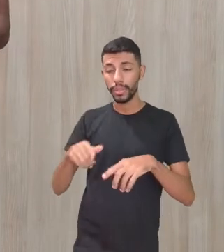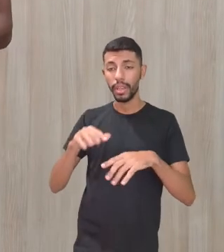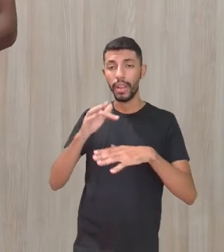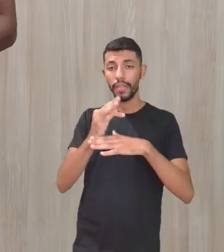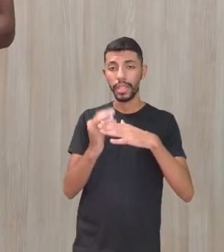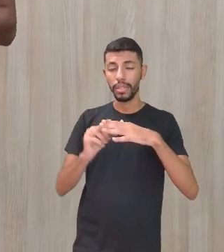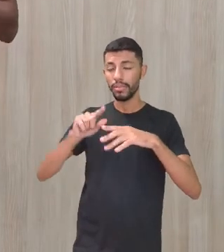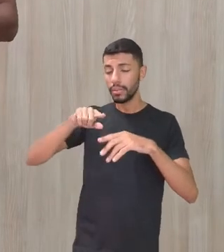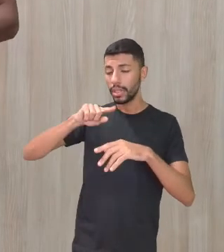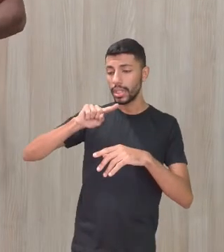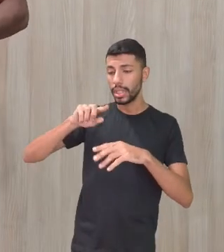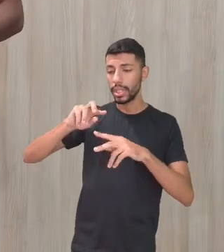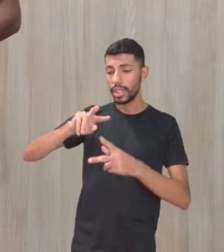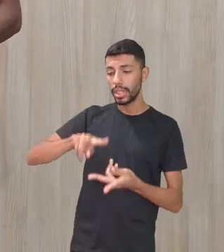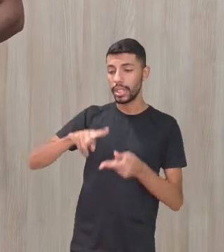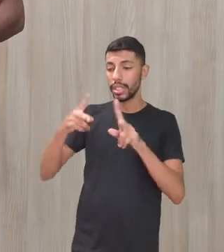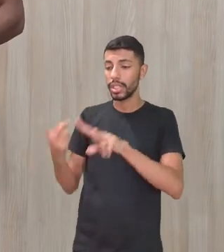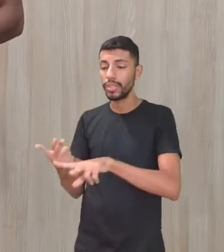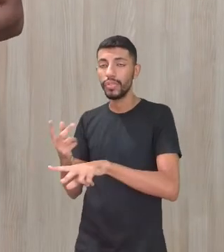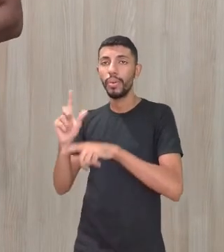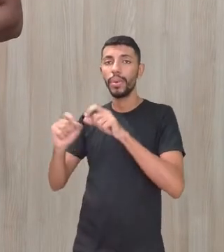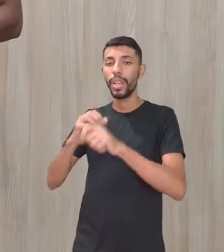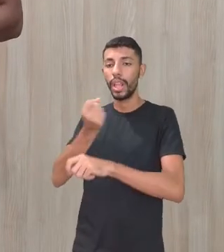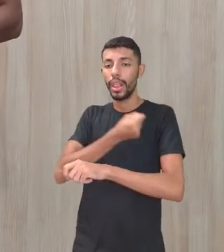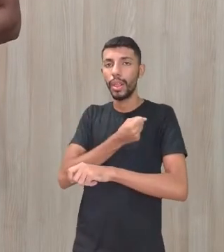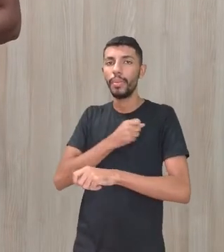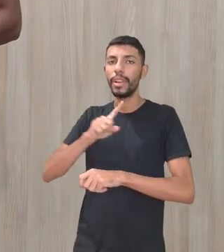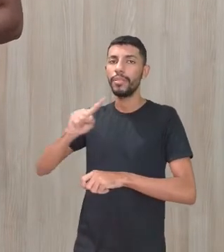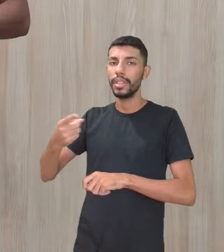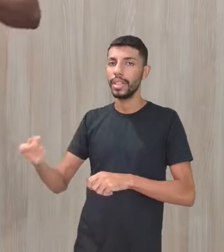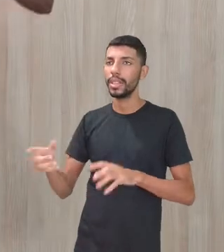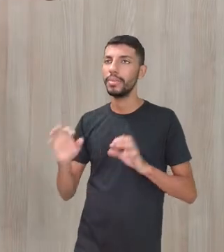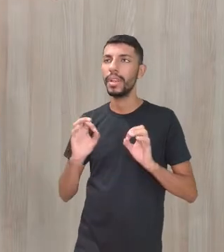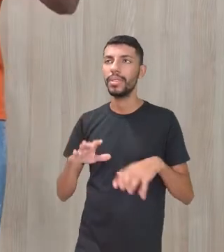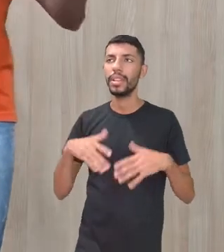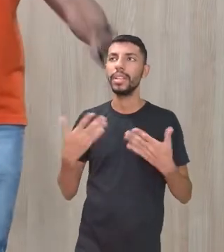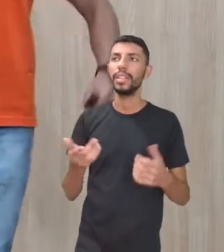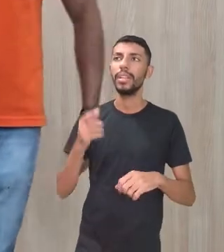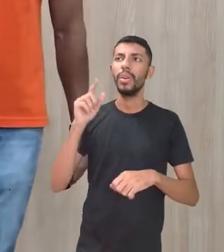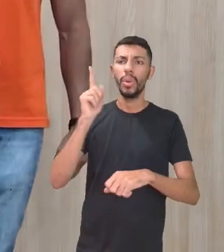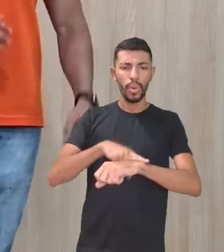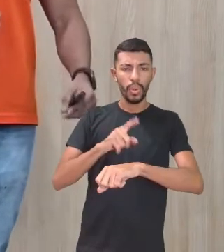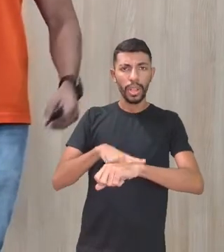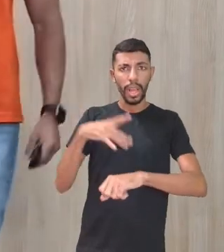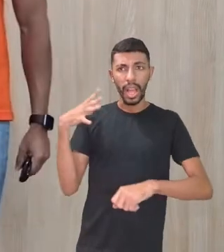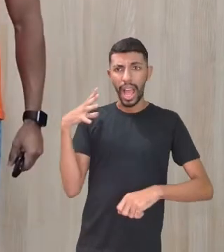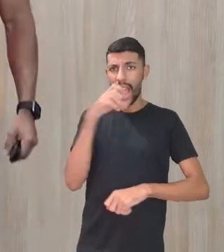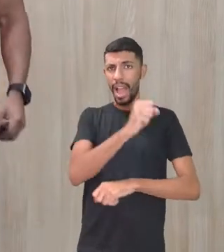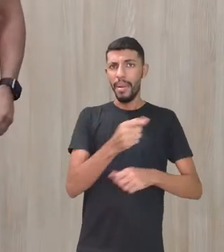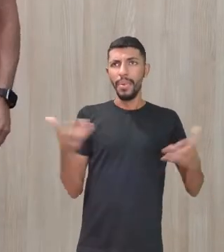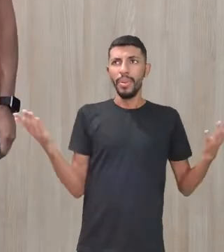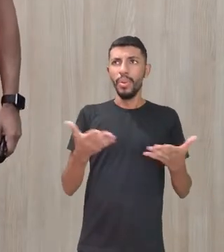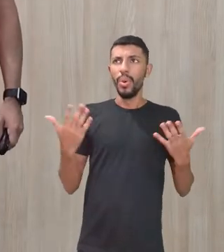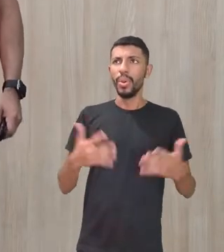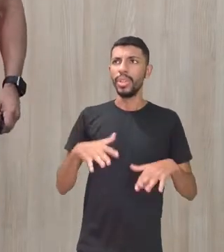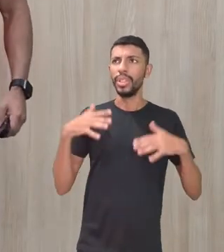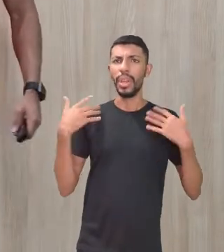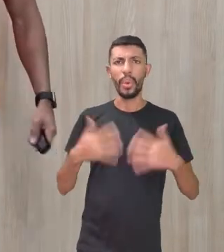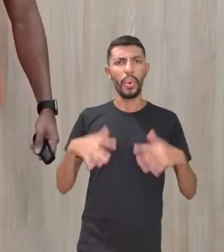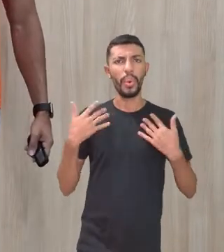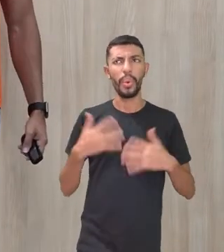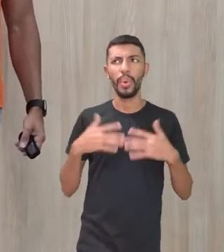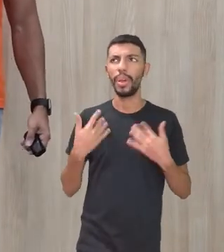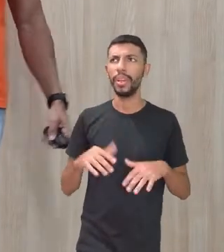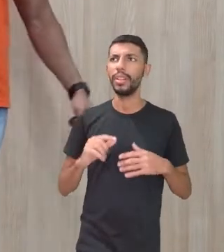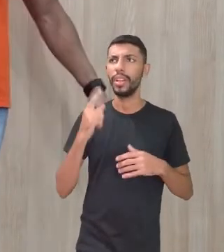fração decimal em um número decimal, certo? O tempo voou hoje, foi por que isso, hein?